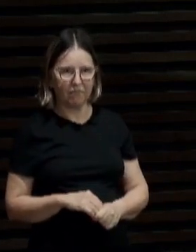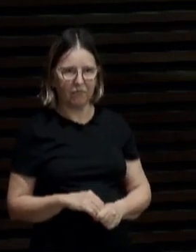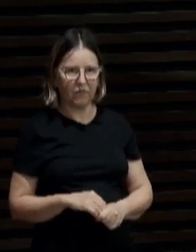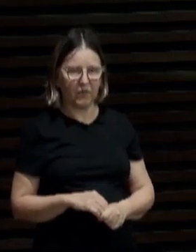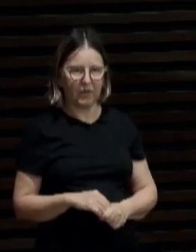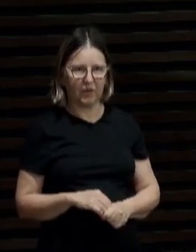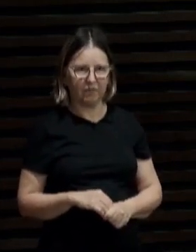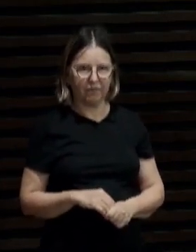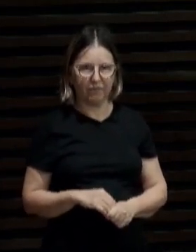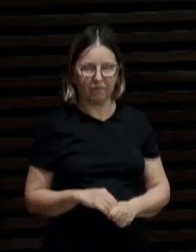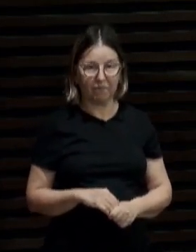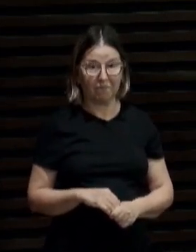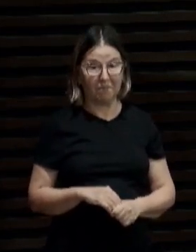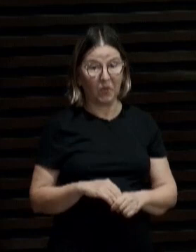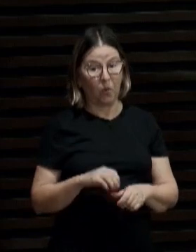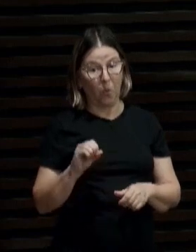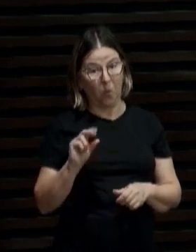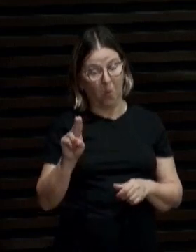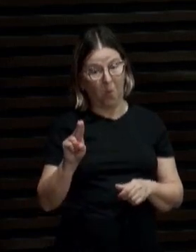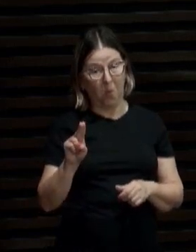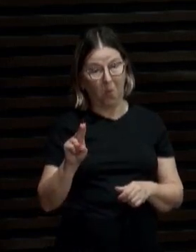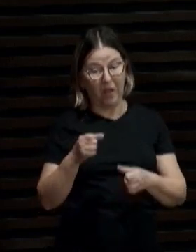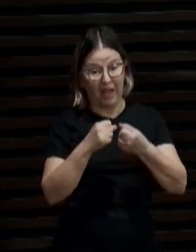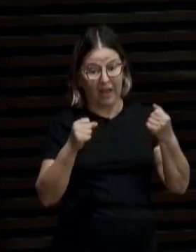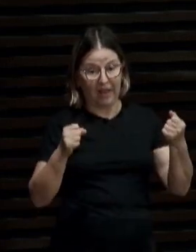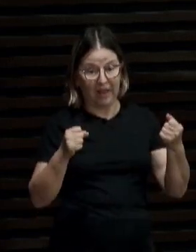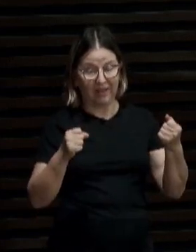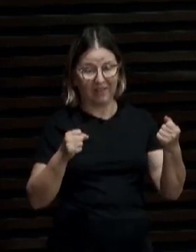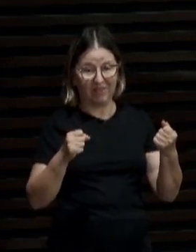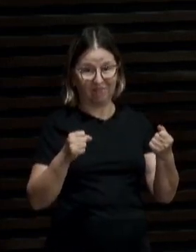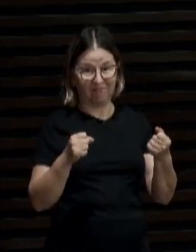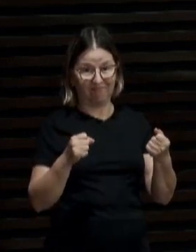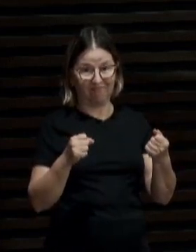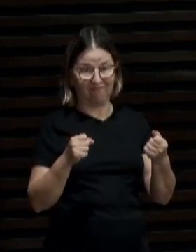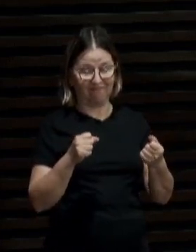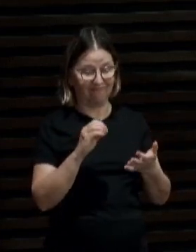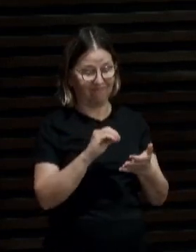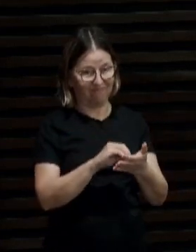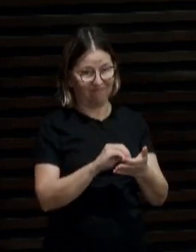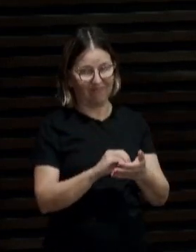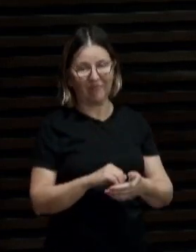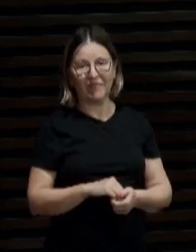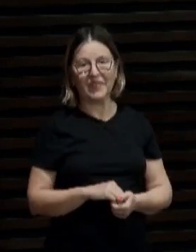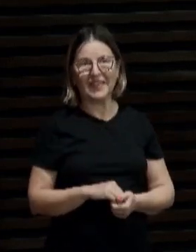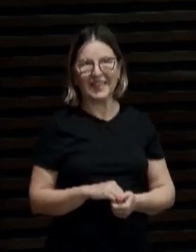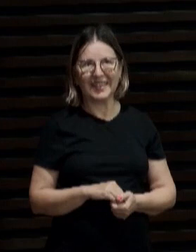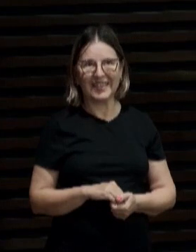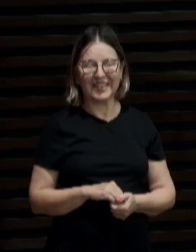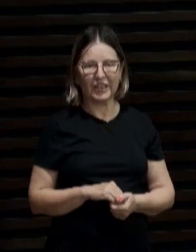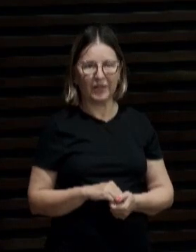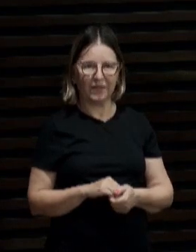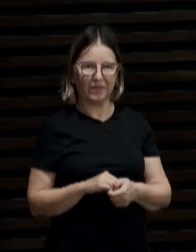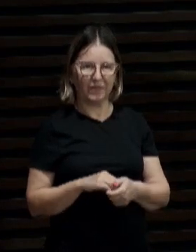Dá para chamar de a grande omissão também, né? Existe ainda mais um ponto que acabou não indo para o boletim, que também